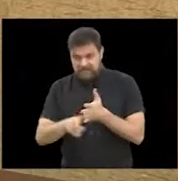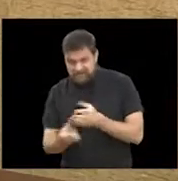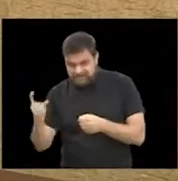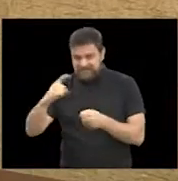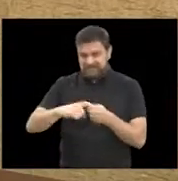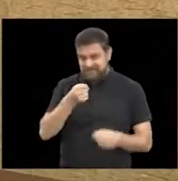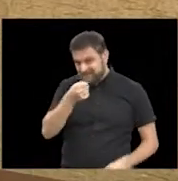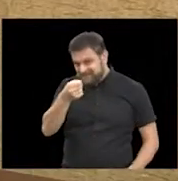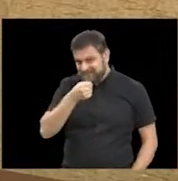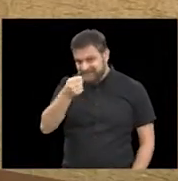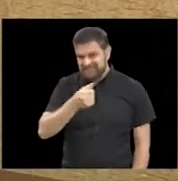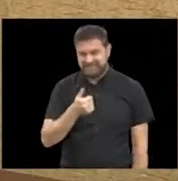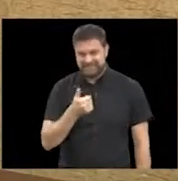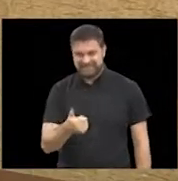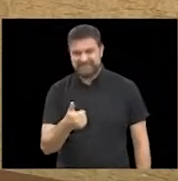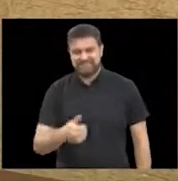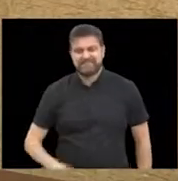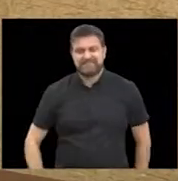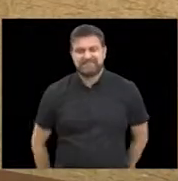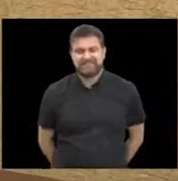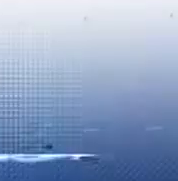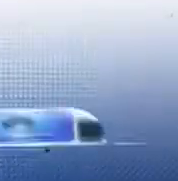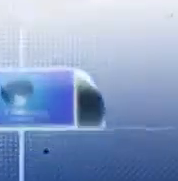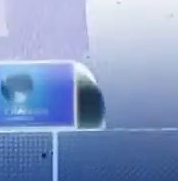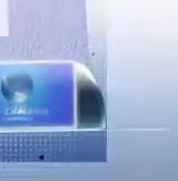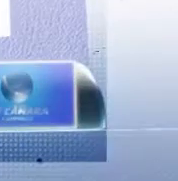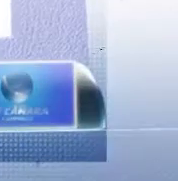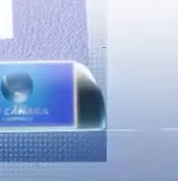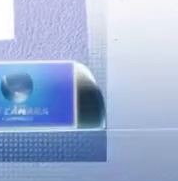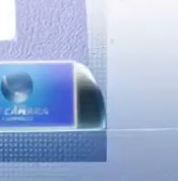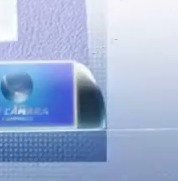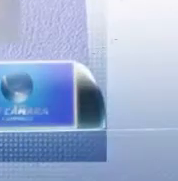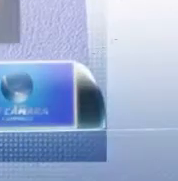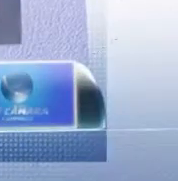gente continua essa conversa, tá bom? Ok. A gente já volta.